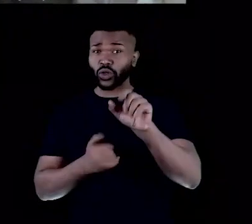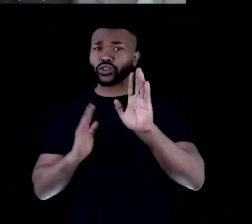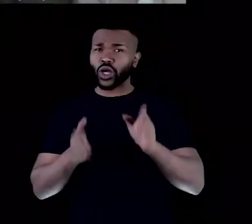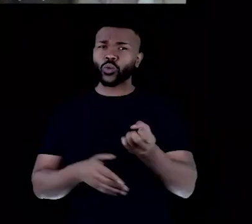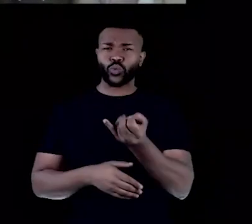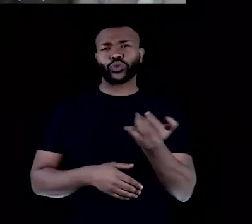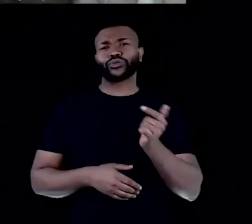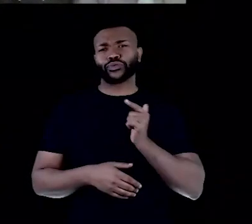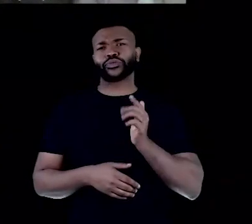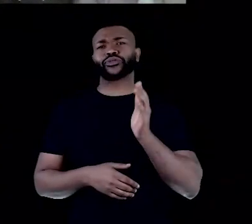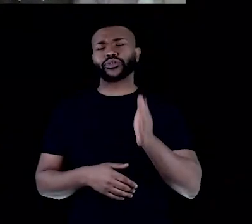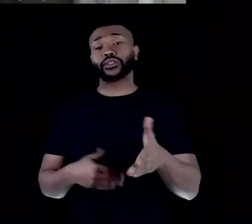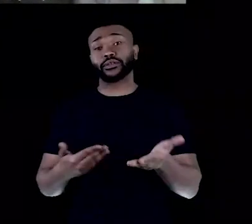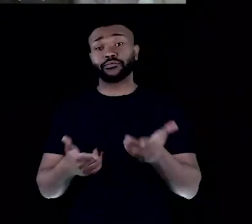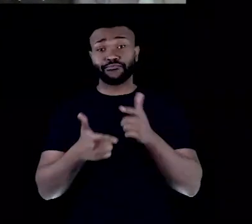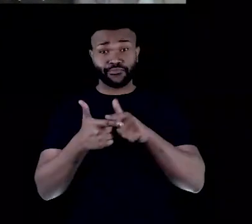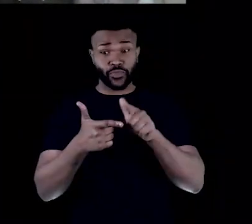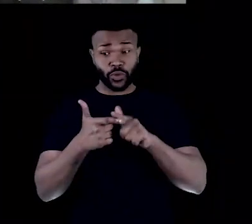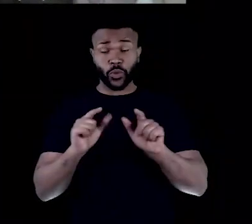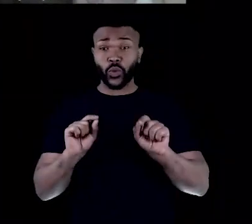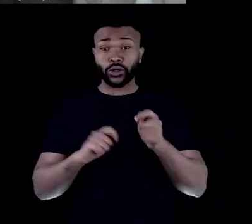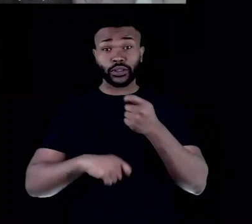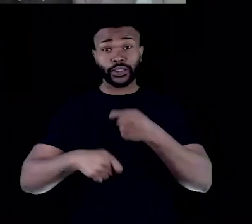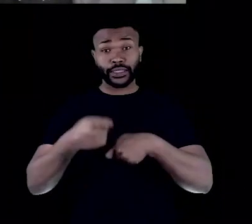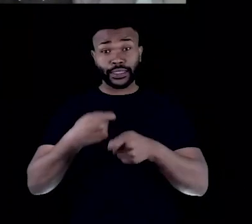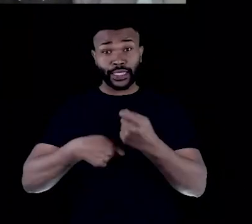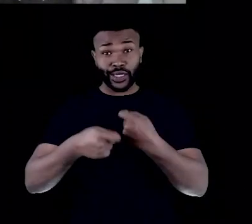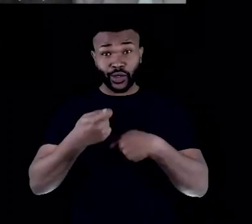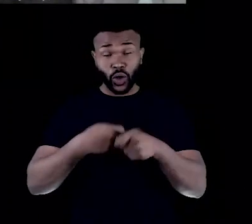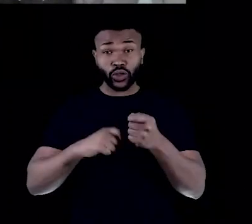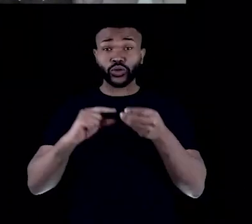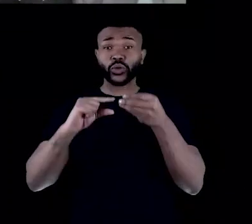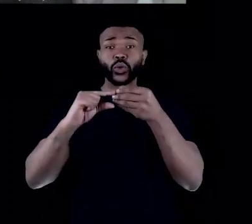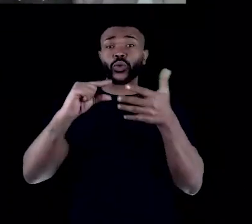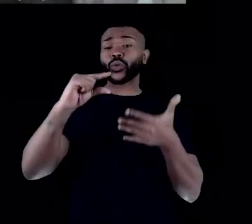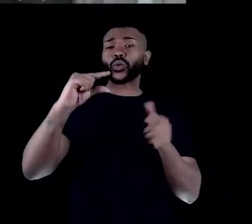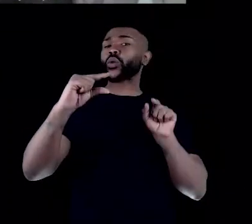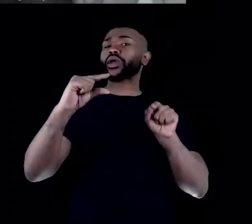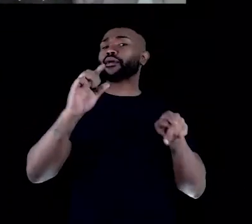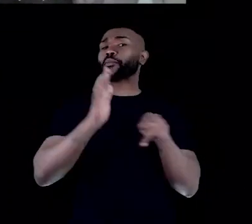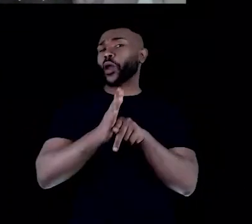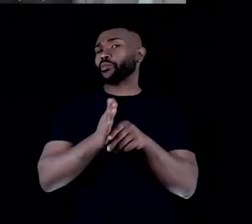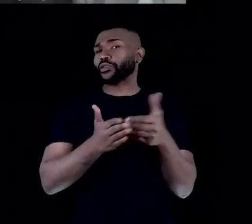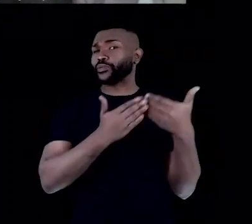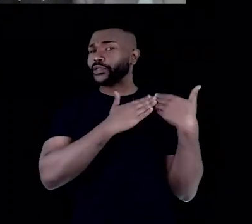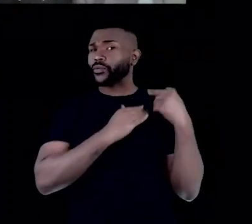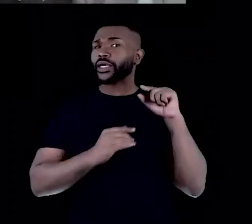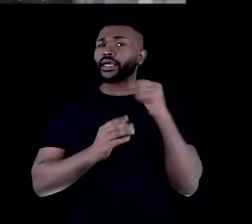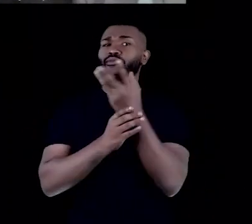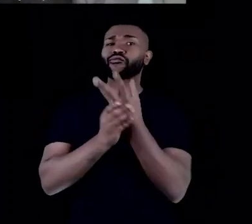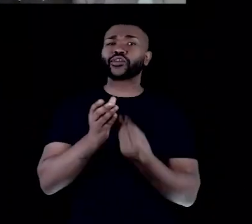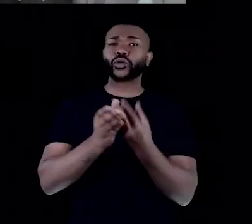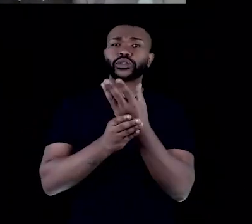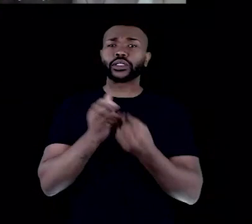quantidade já se tem, assim, né? O problema, o negócio, a questão é o Google da coisa, assim, quem é o Google da internet, sabe? Quem